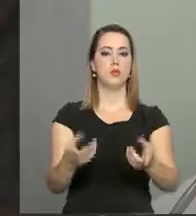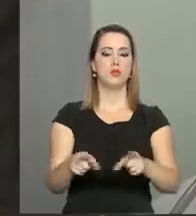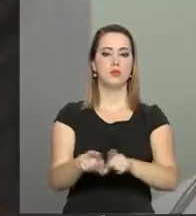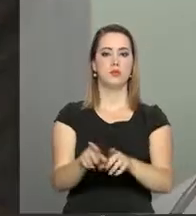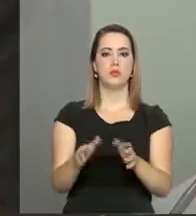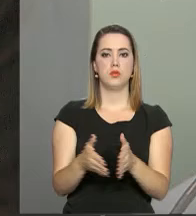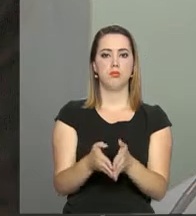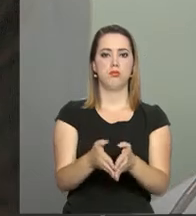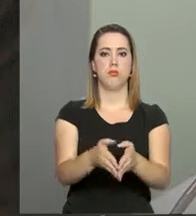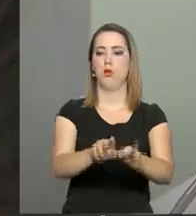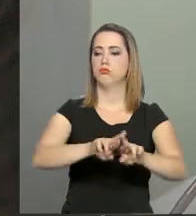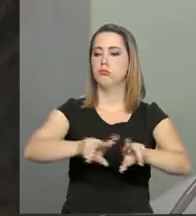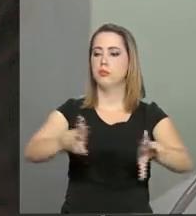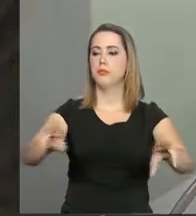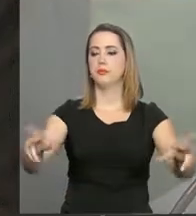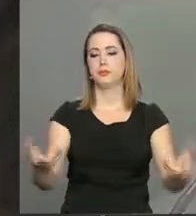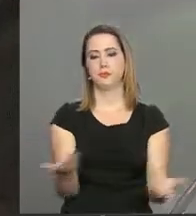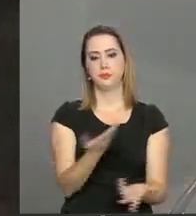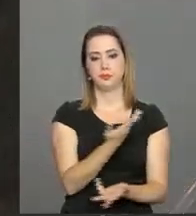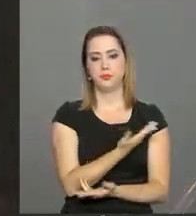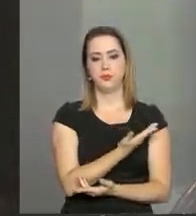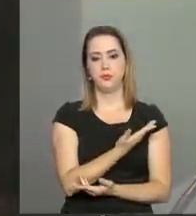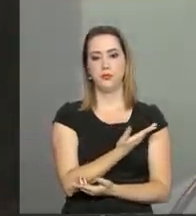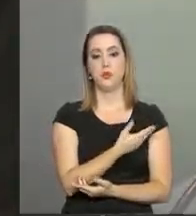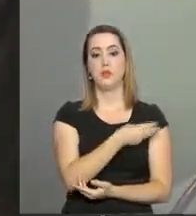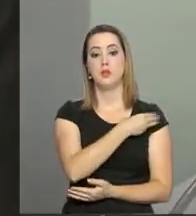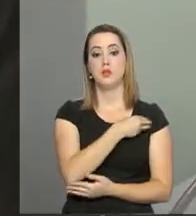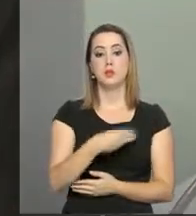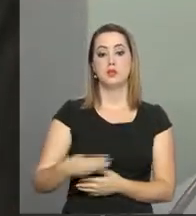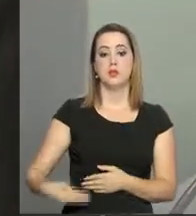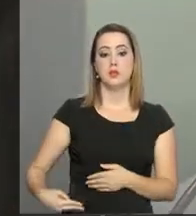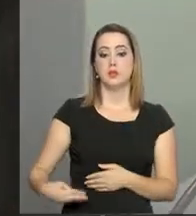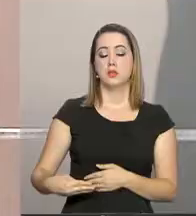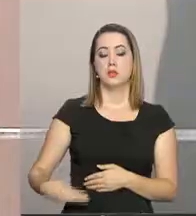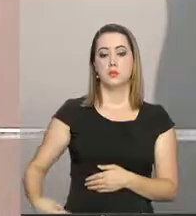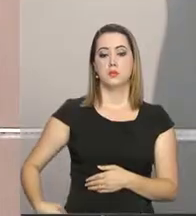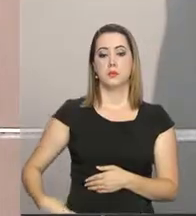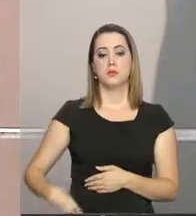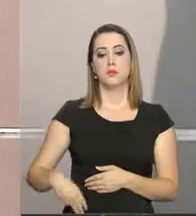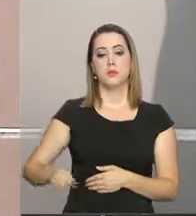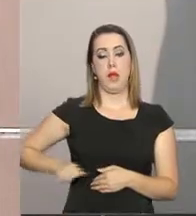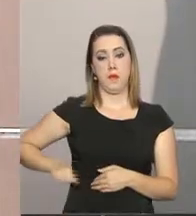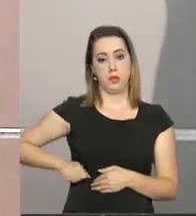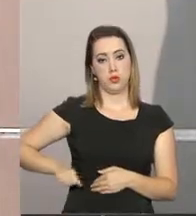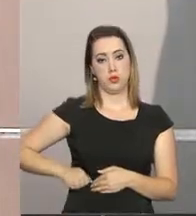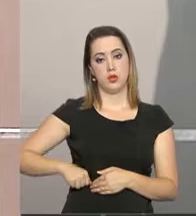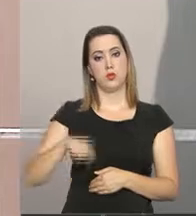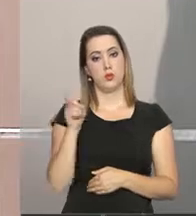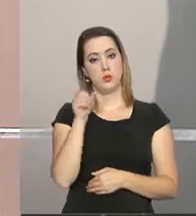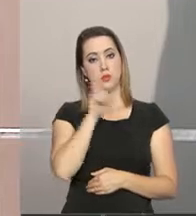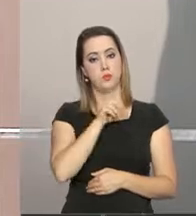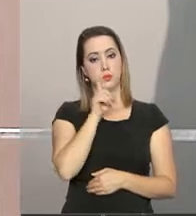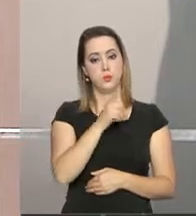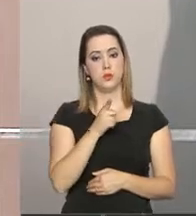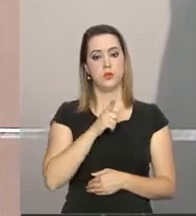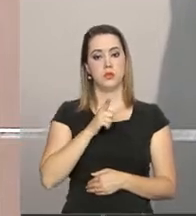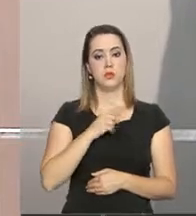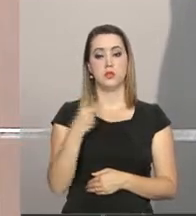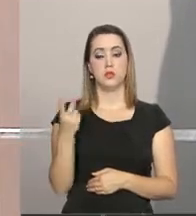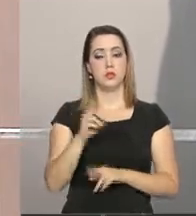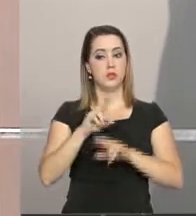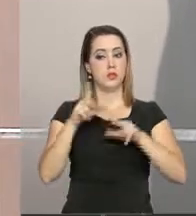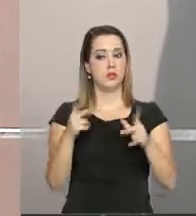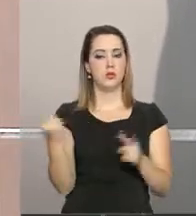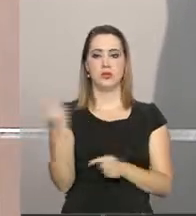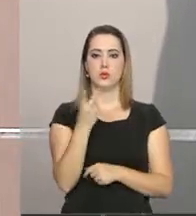Para a embaixadora dos Estados Unidos no Brasil, Liliana Ayaldi, essa parceria chegou no momento certo. Tendo as diferentes partes, setor público-privado